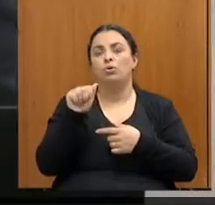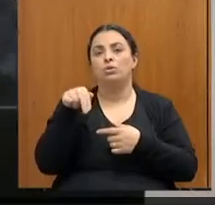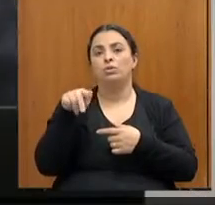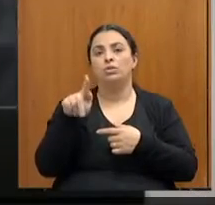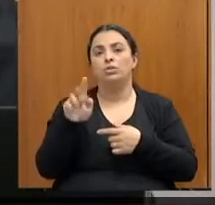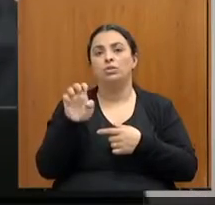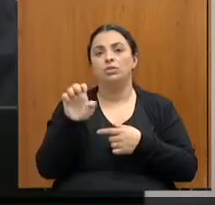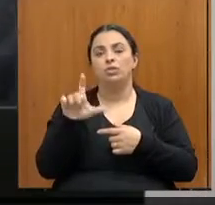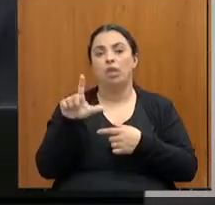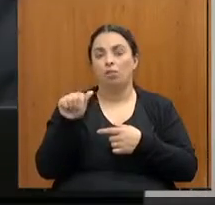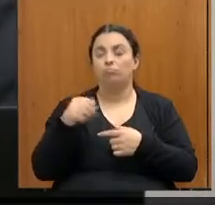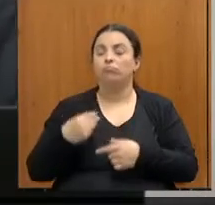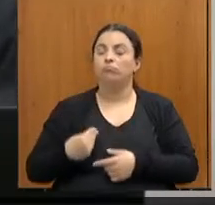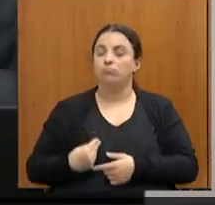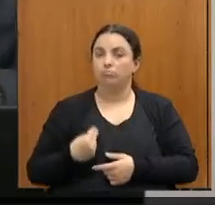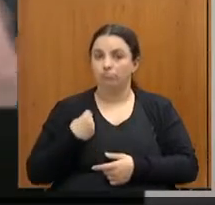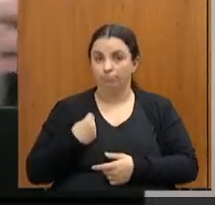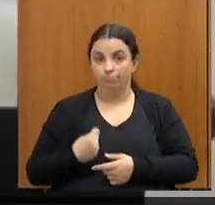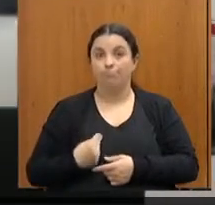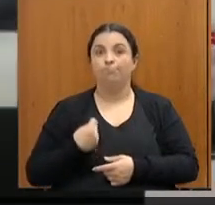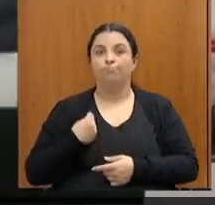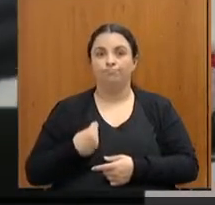E aí